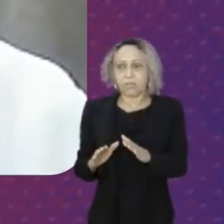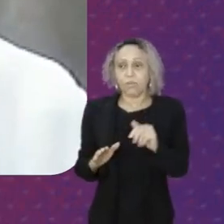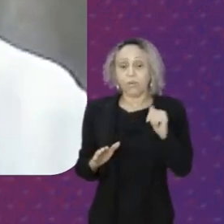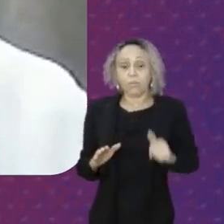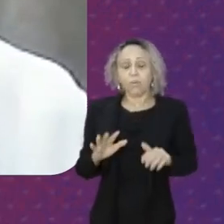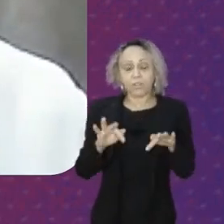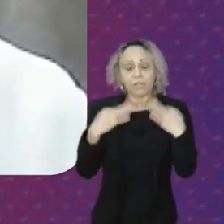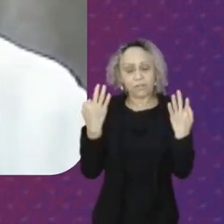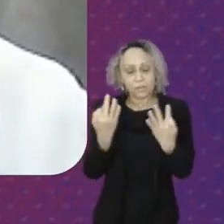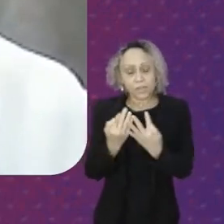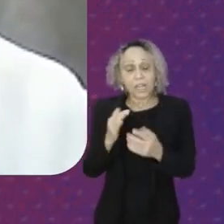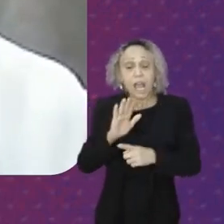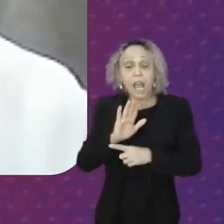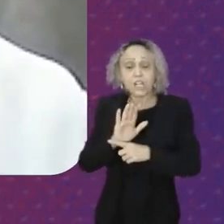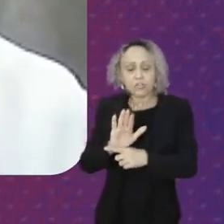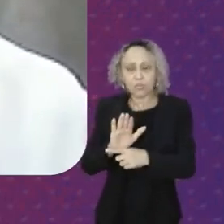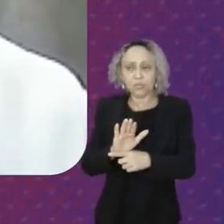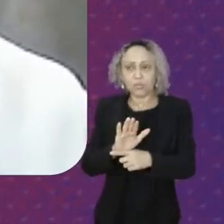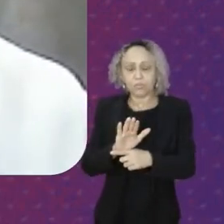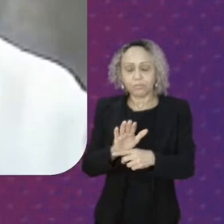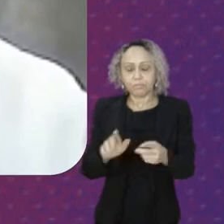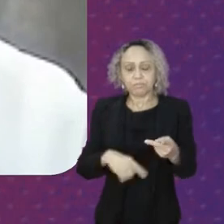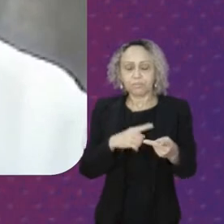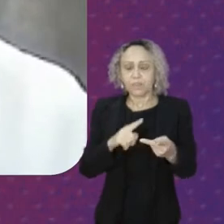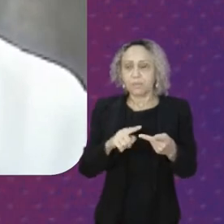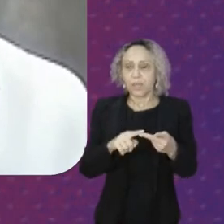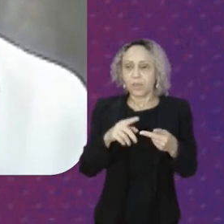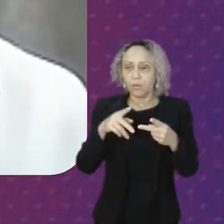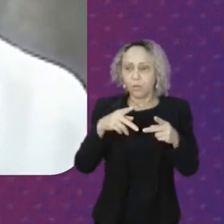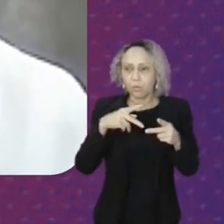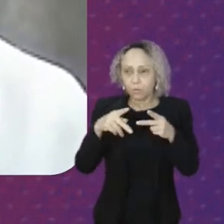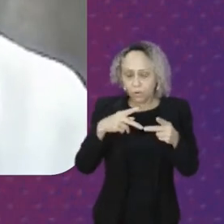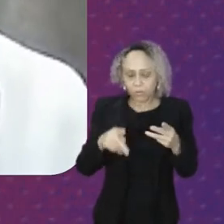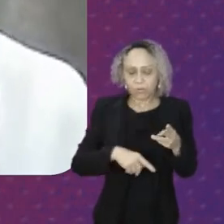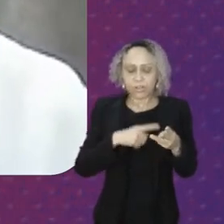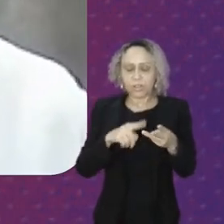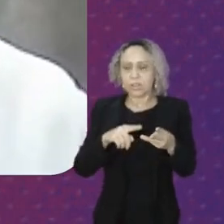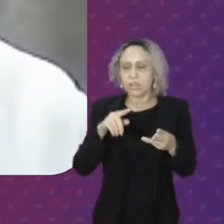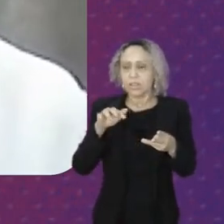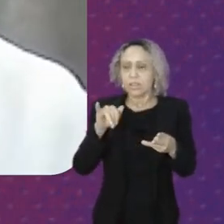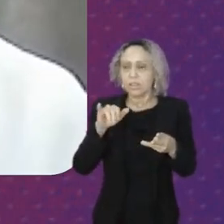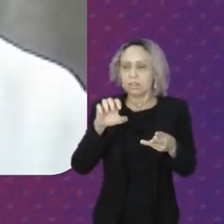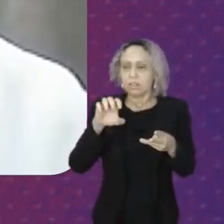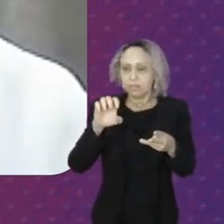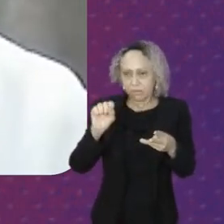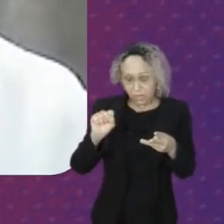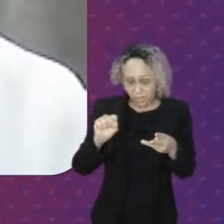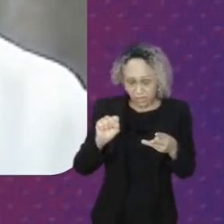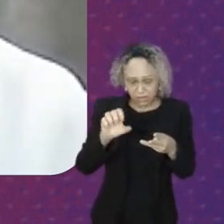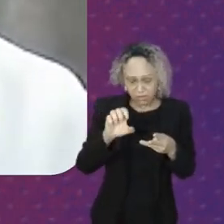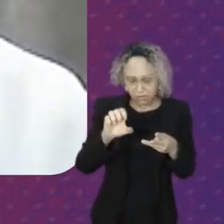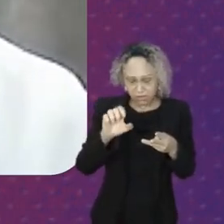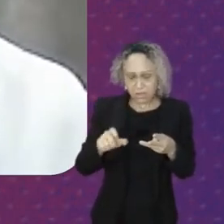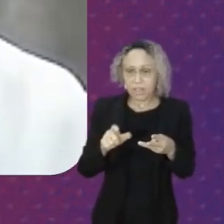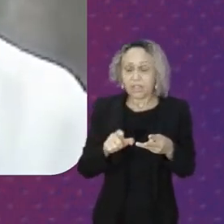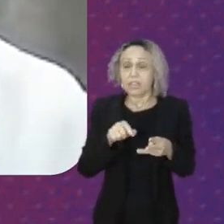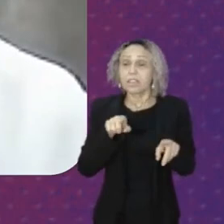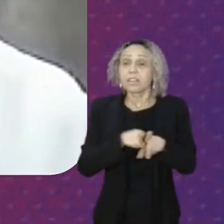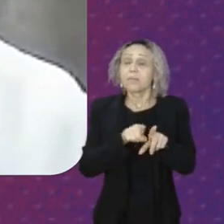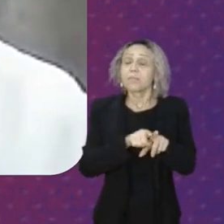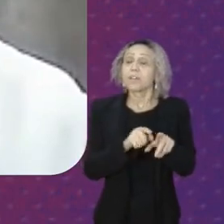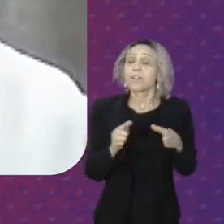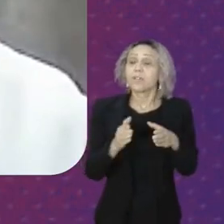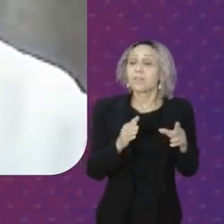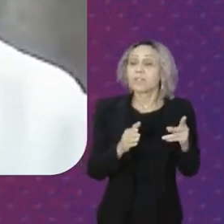Quando não só fez o ProUni e o FIES, mas construiu 18 novas universidades federais no